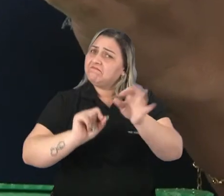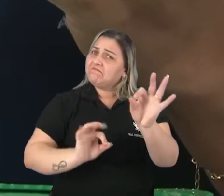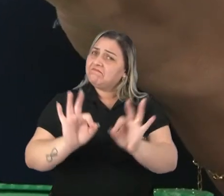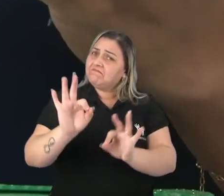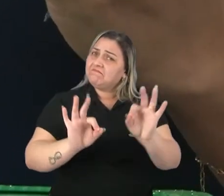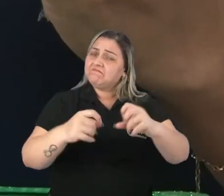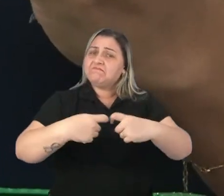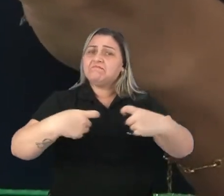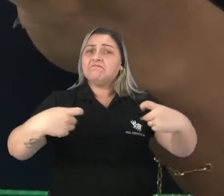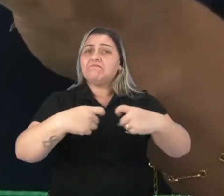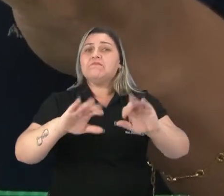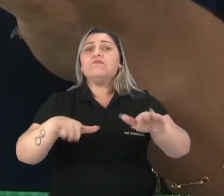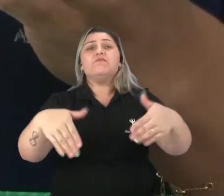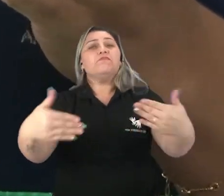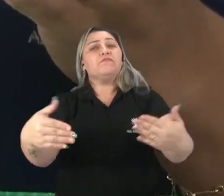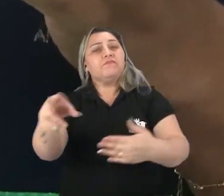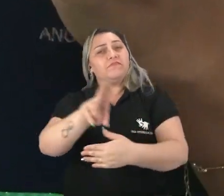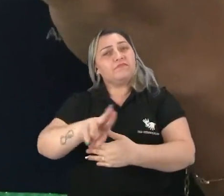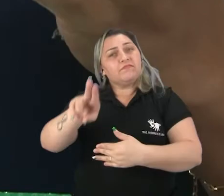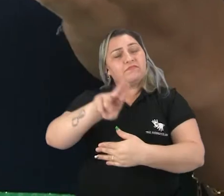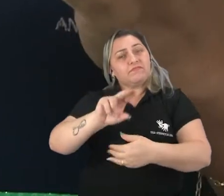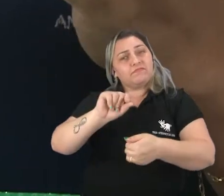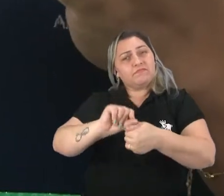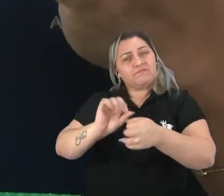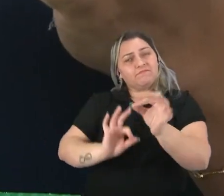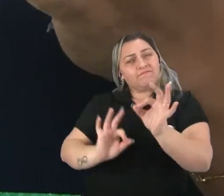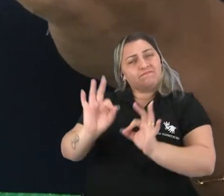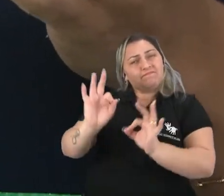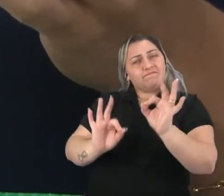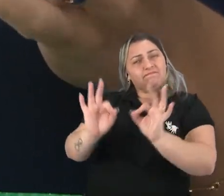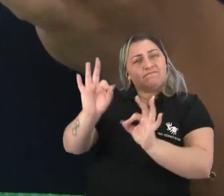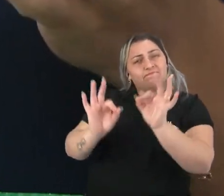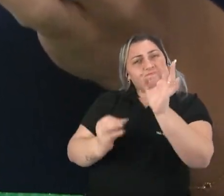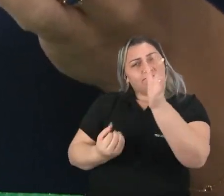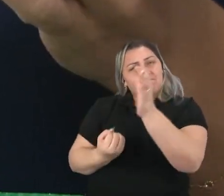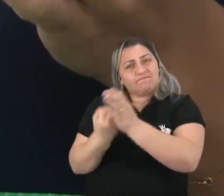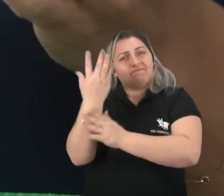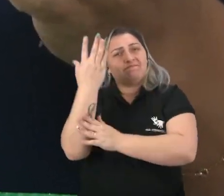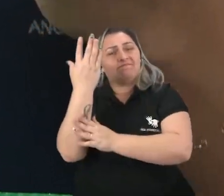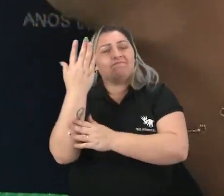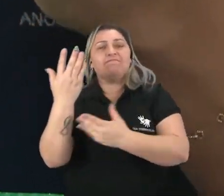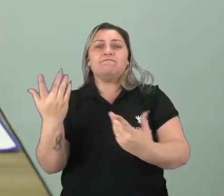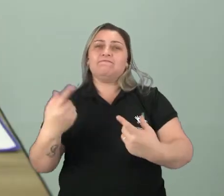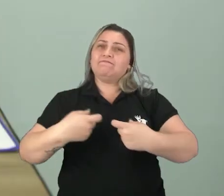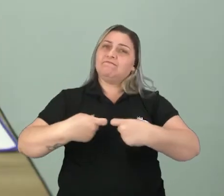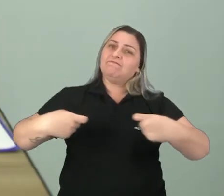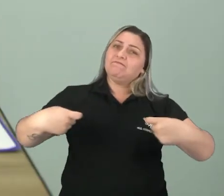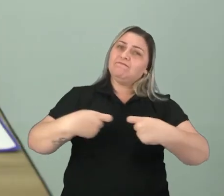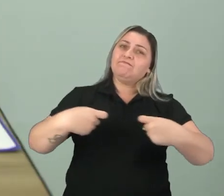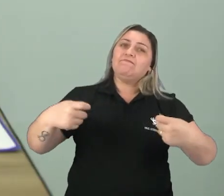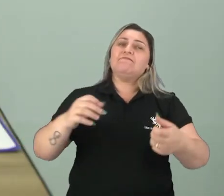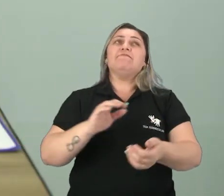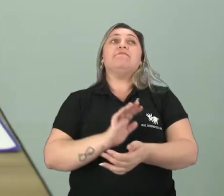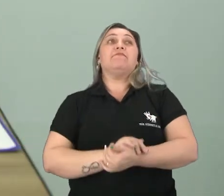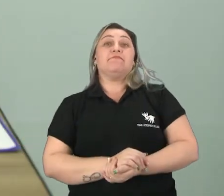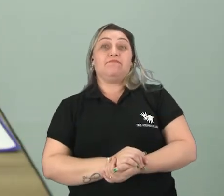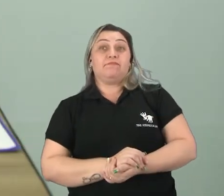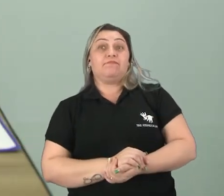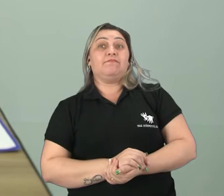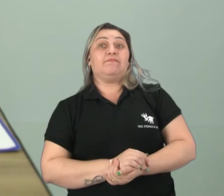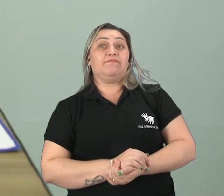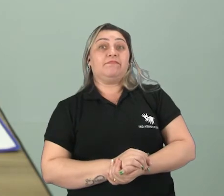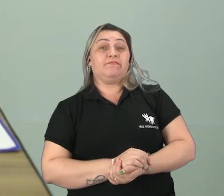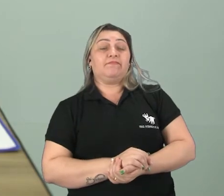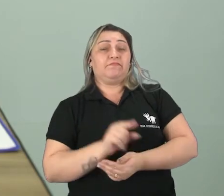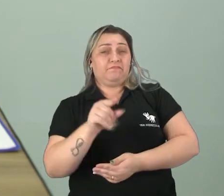6 Qual foi o material de utilizado para a produção para a fabricação desta meia